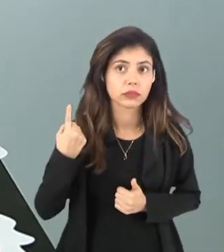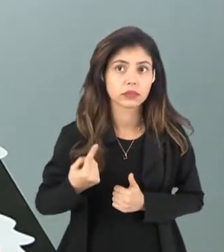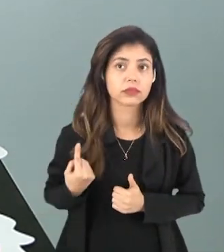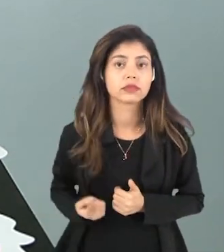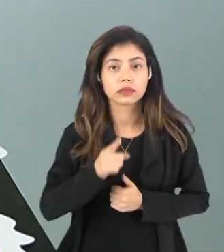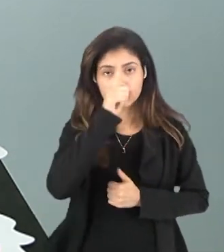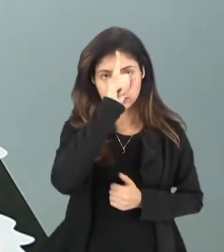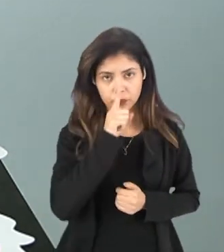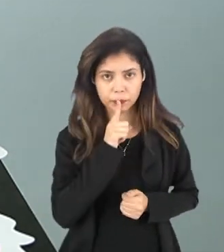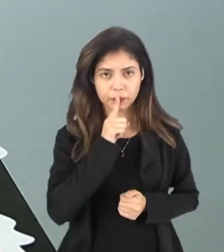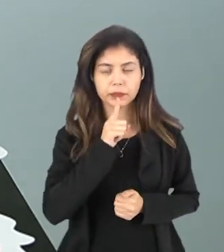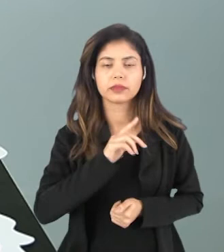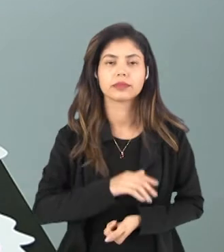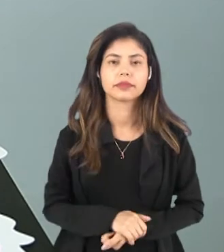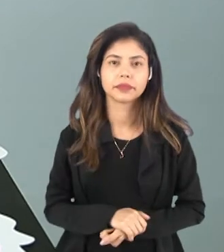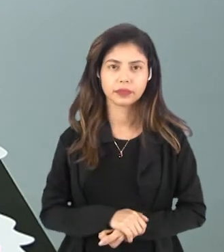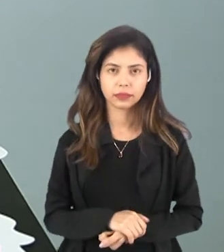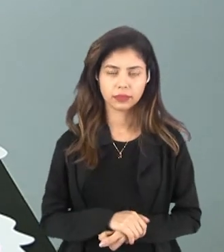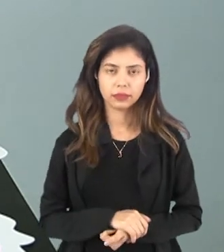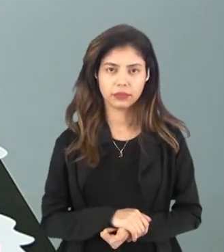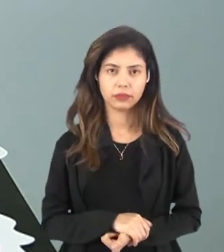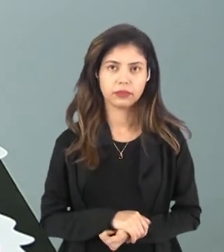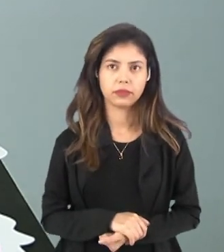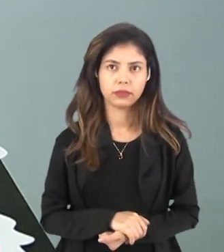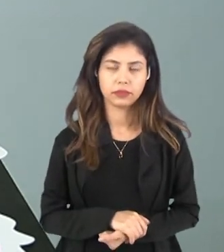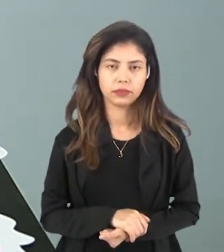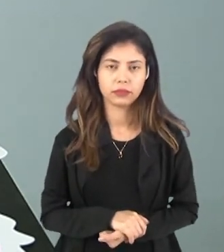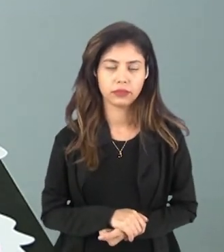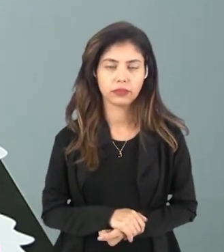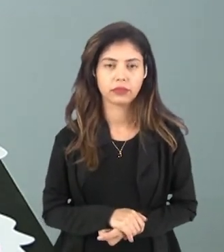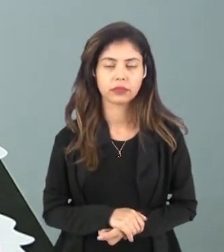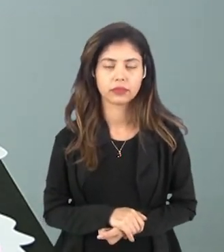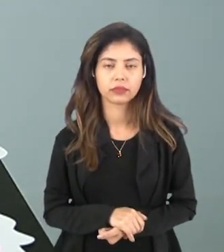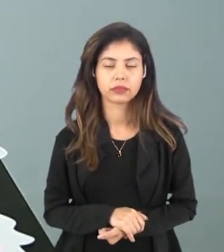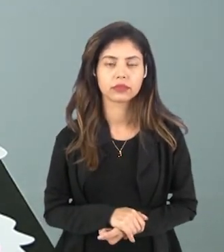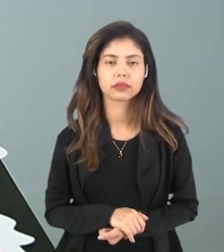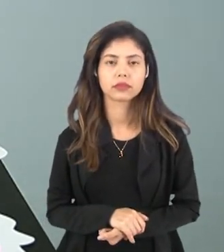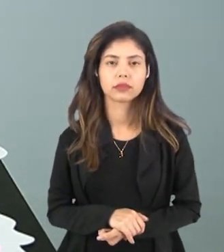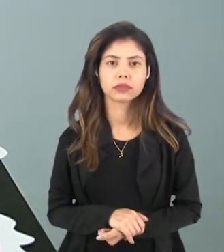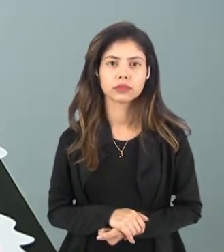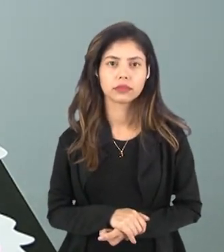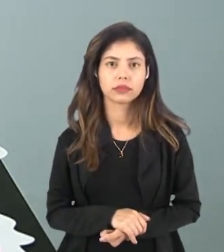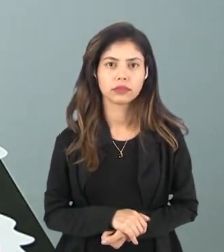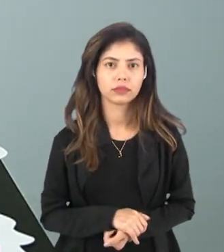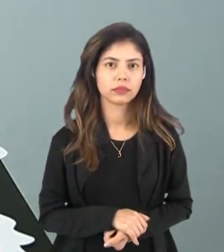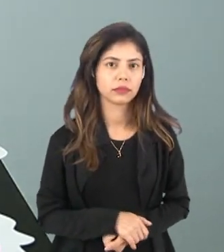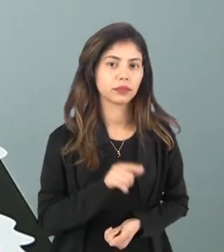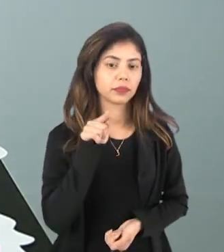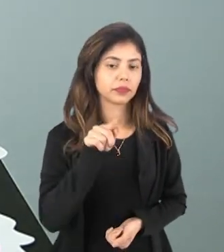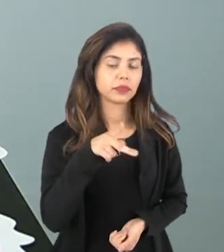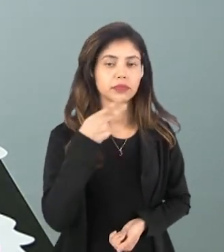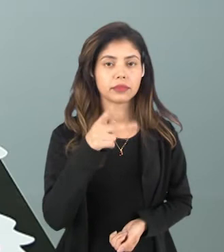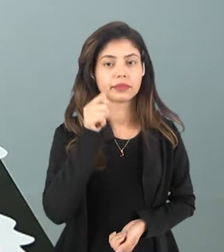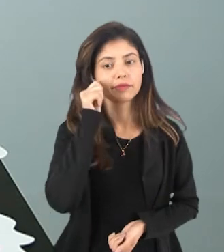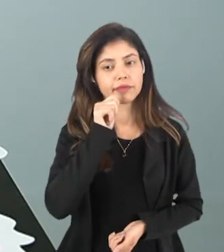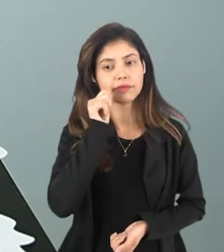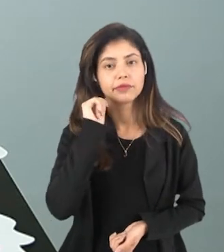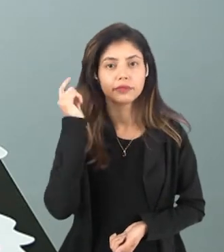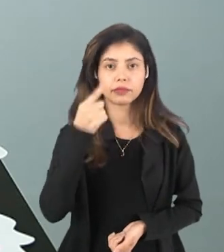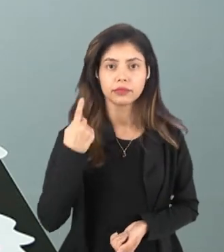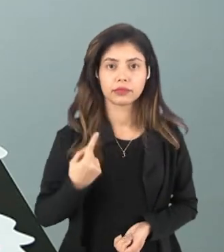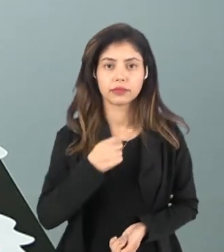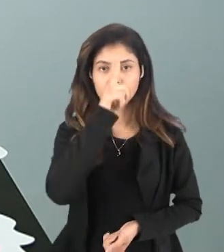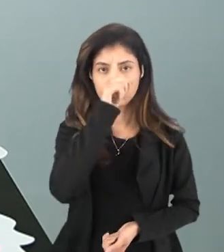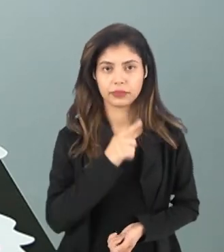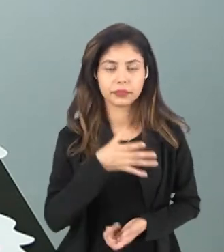foi a menina nos caixinhos Dourados se você falou que a menina dos